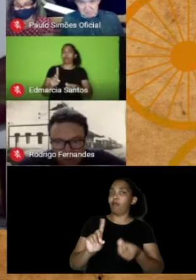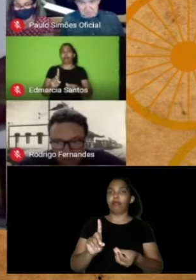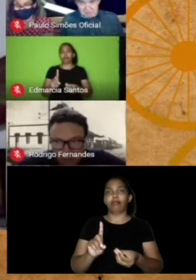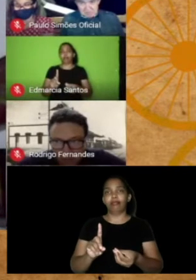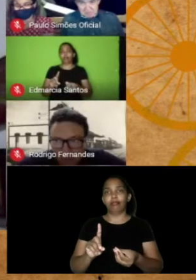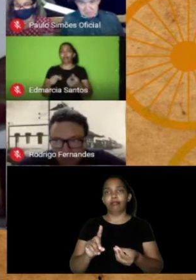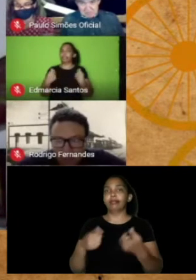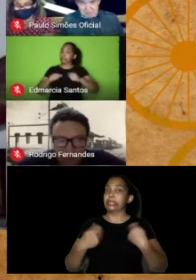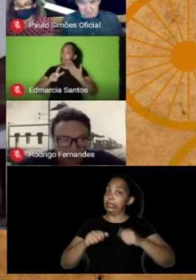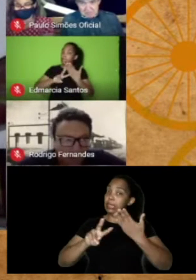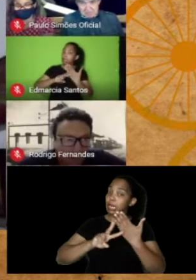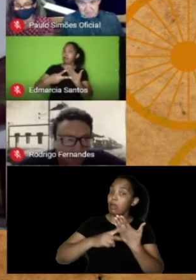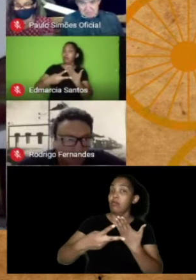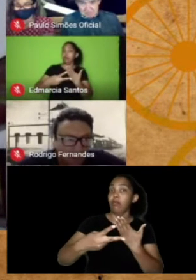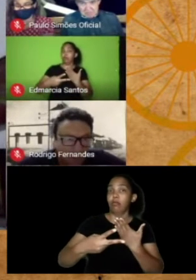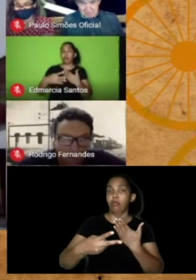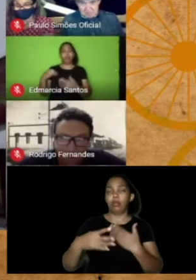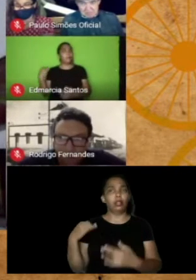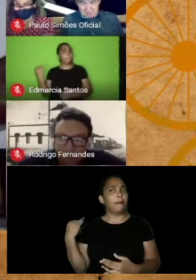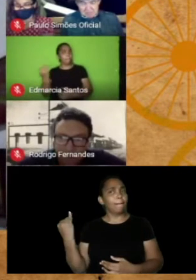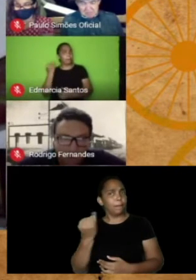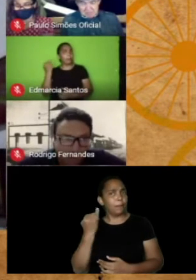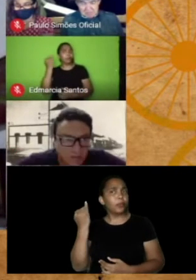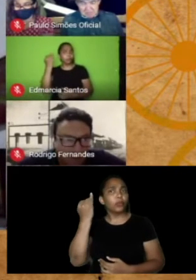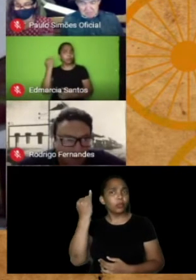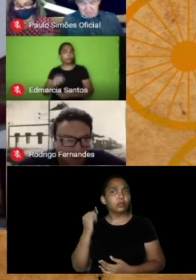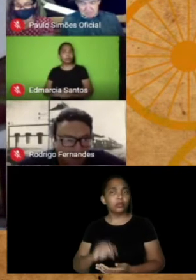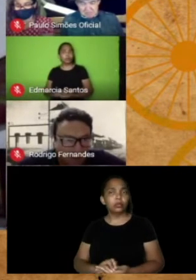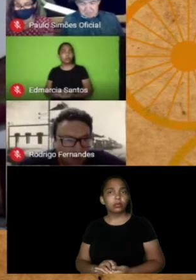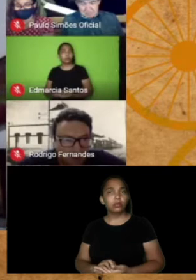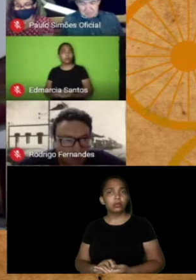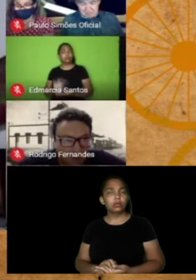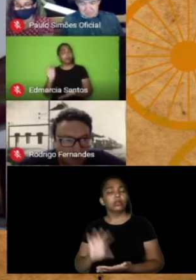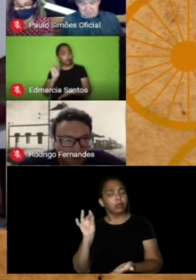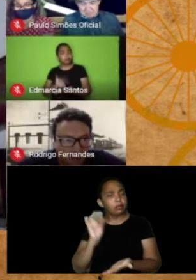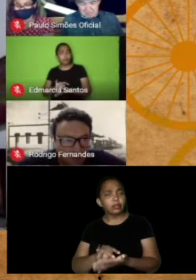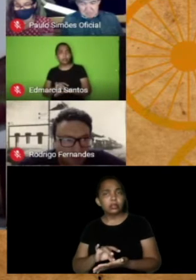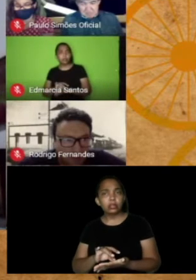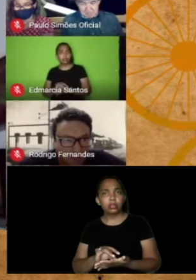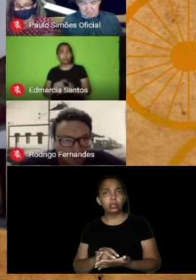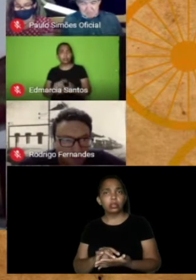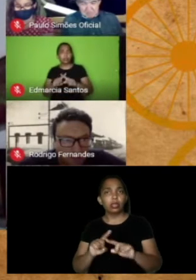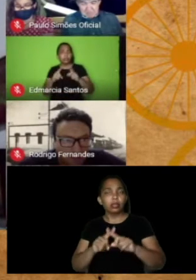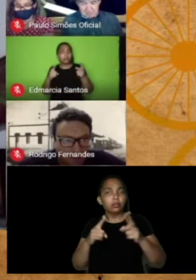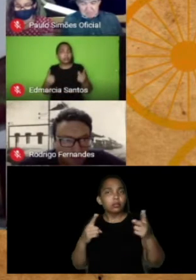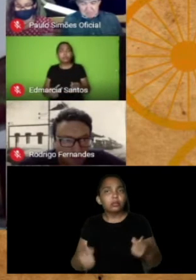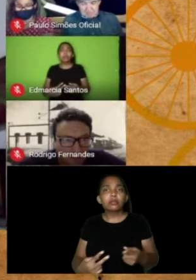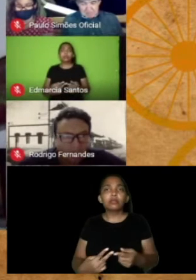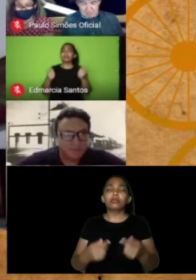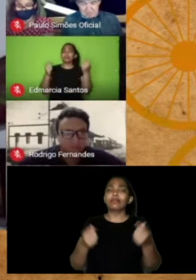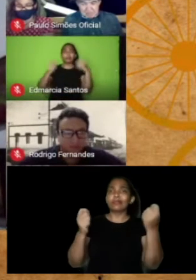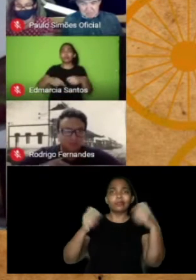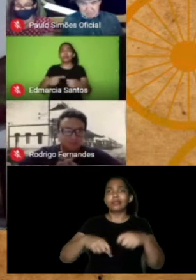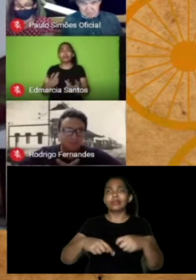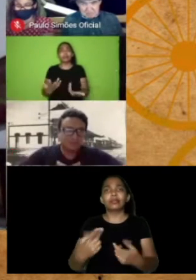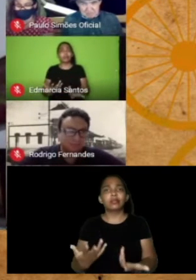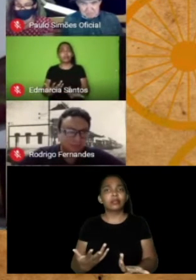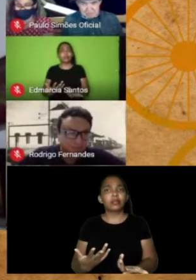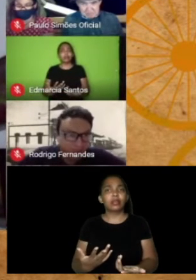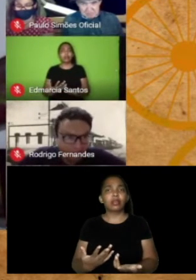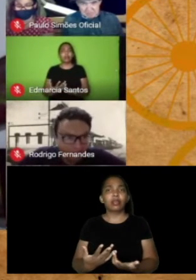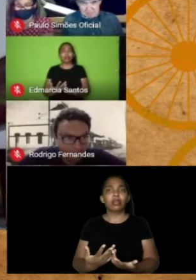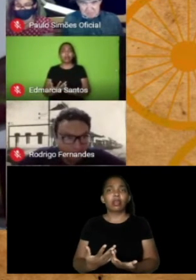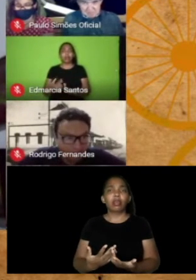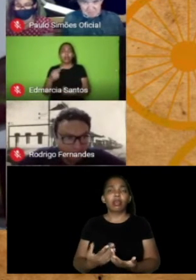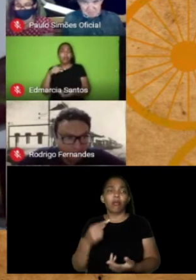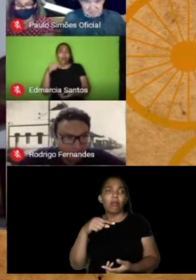acho que o turismo, ele é importantíssimo. Ele é importantíssimo, certo? Mas nós não podemos permitir que sejamos